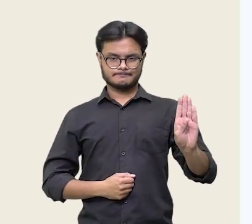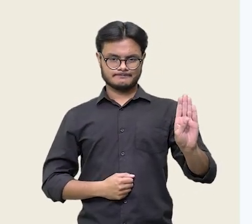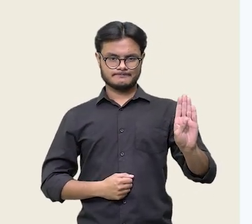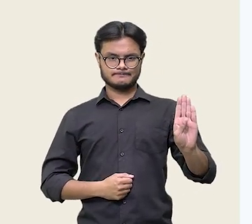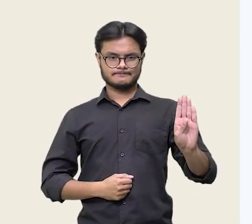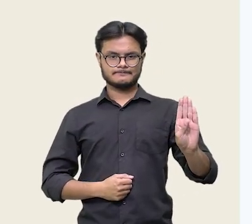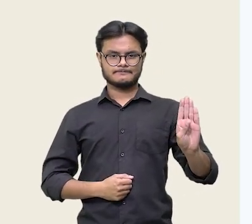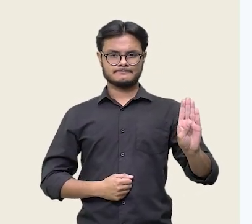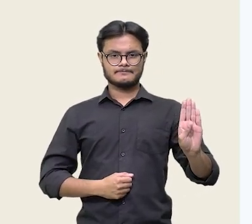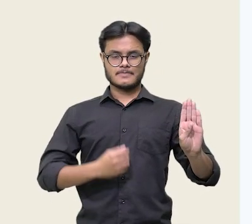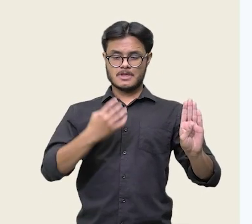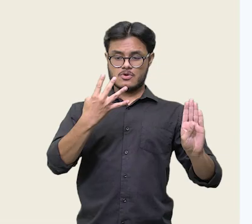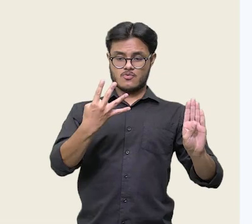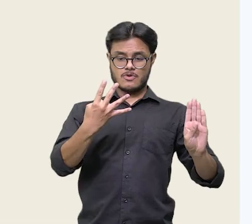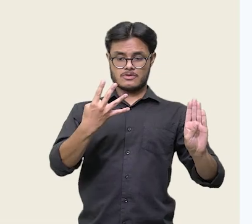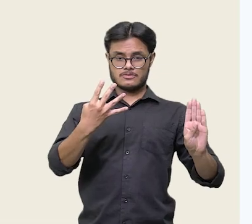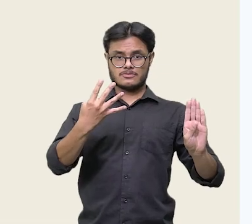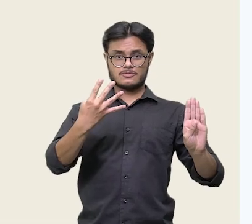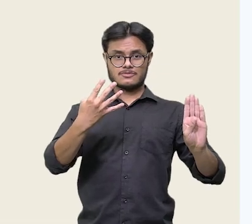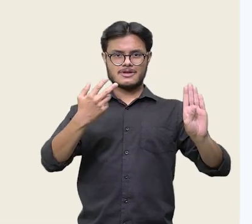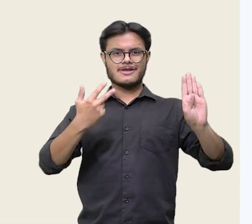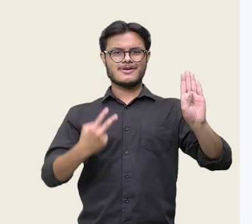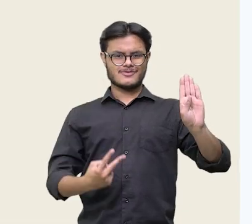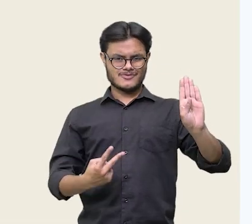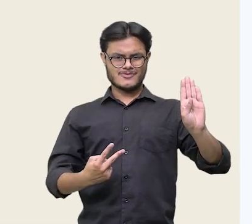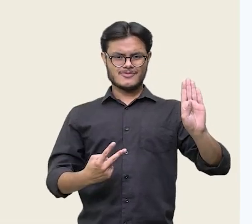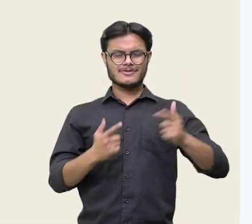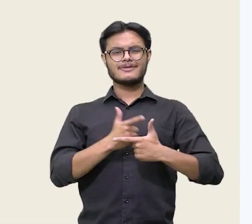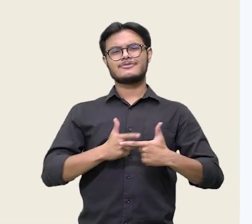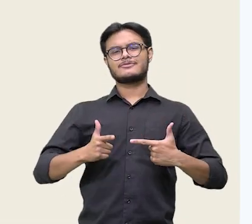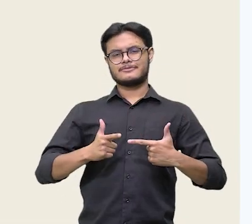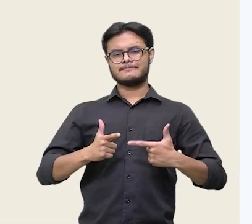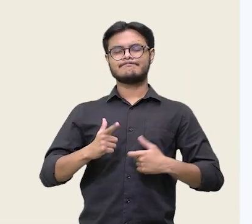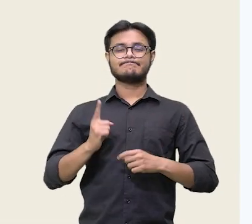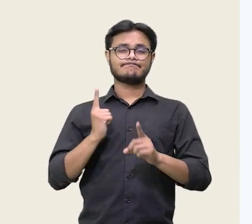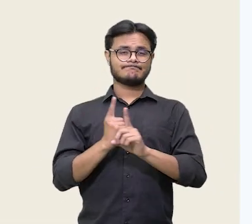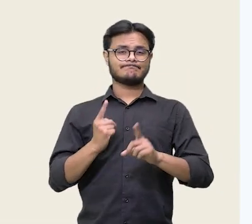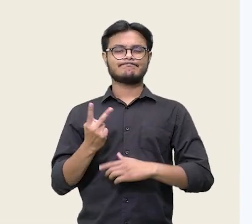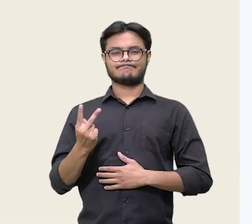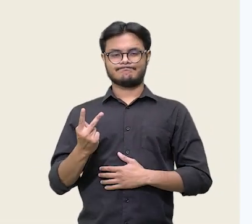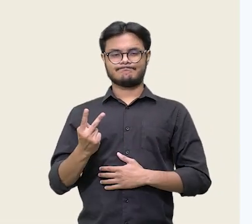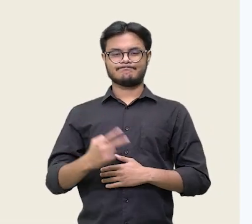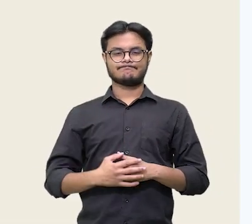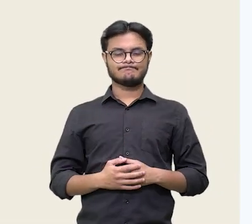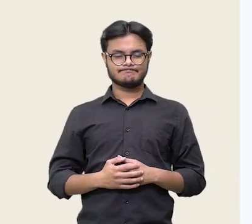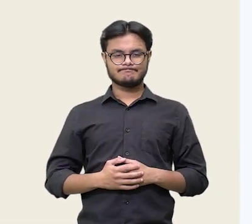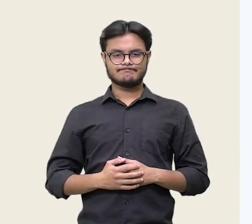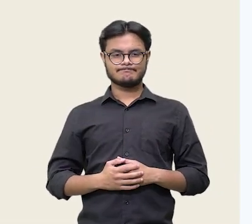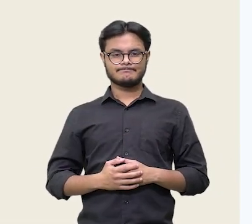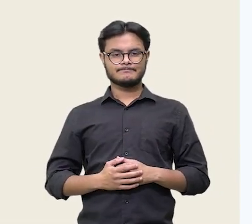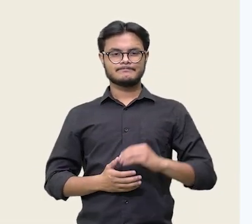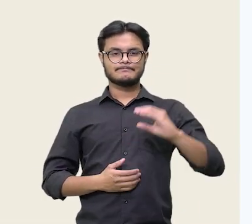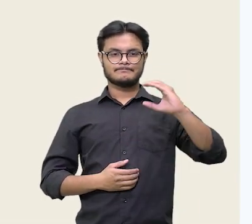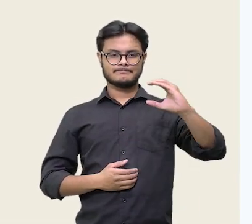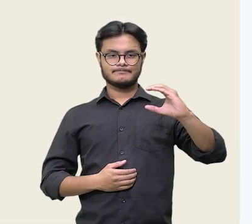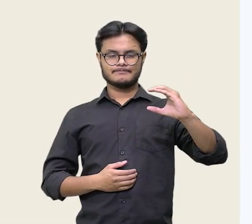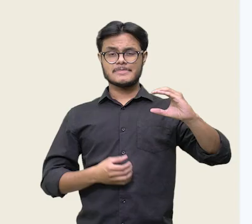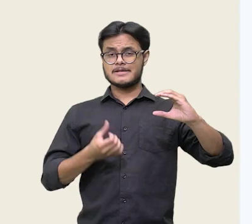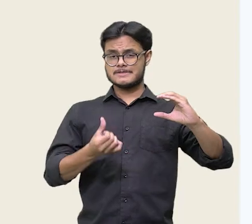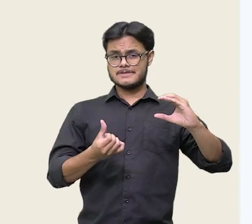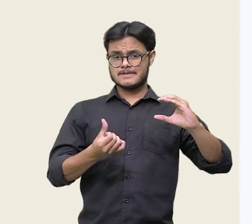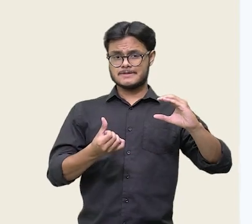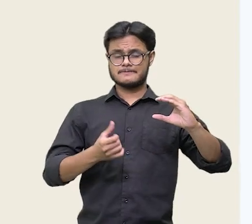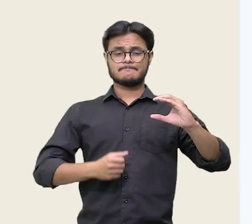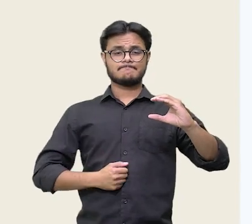tensão, que é 4, e a corrente, que é 2, vamos dividir 4 por 2, vai também dar 2. E se nós pegarmos o ponto C,